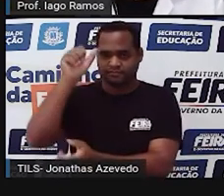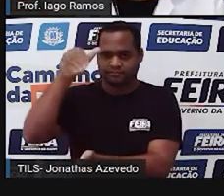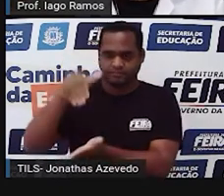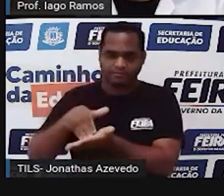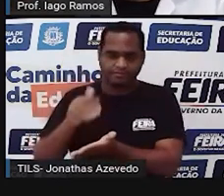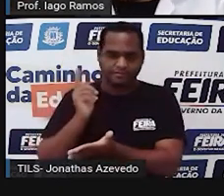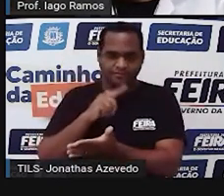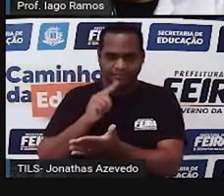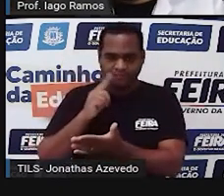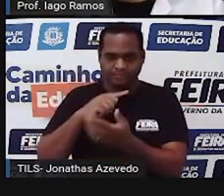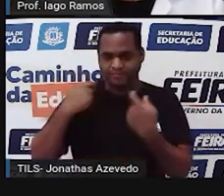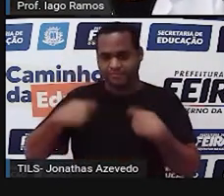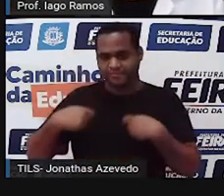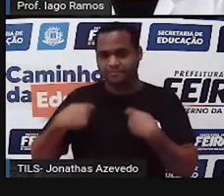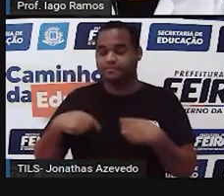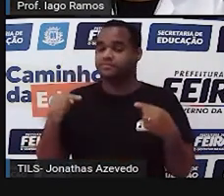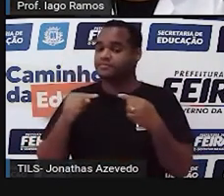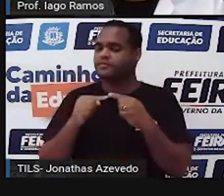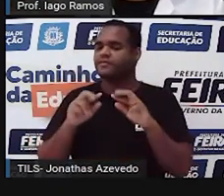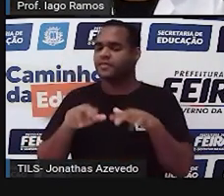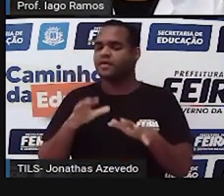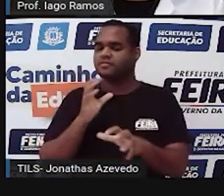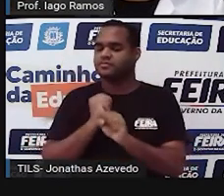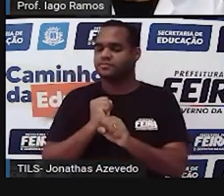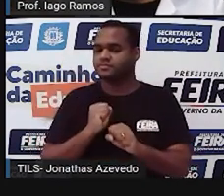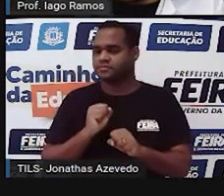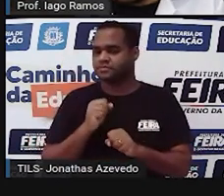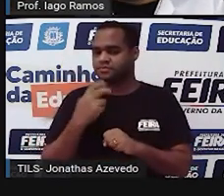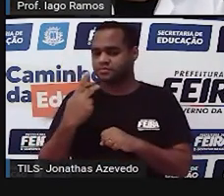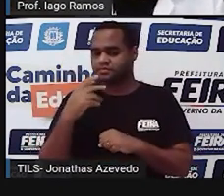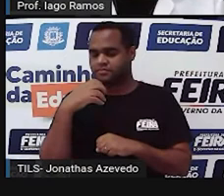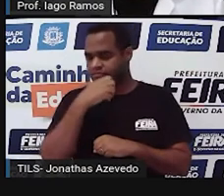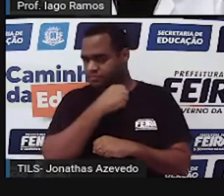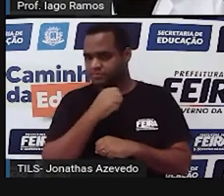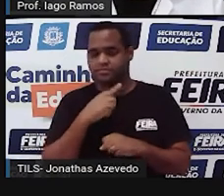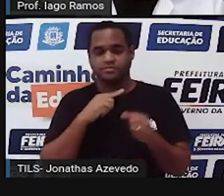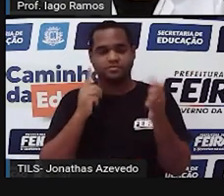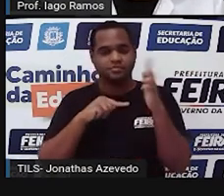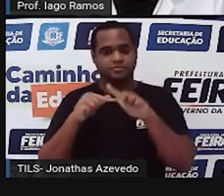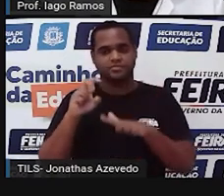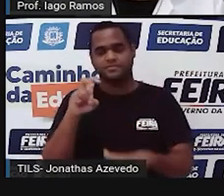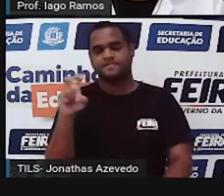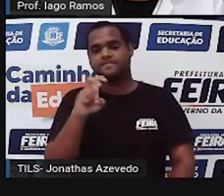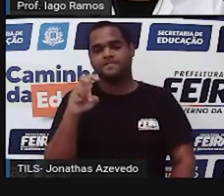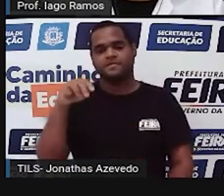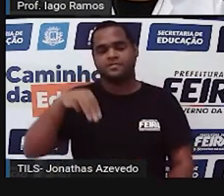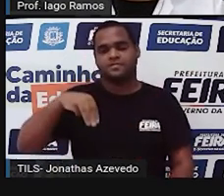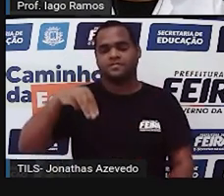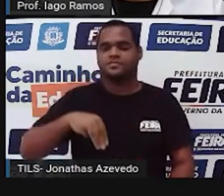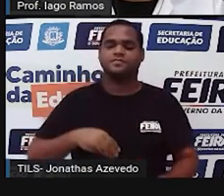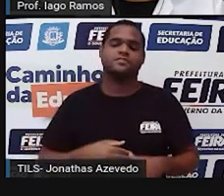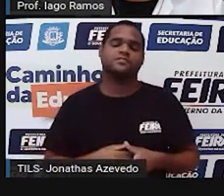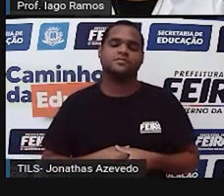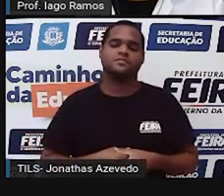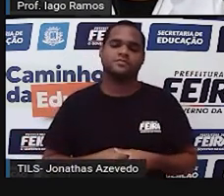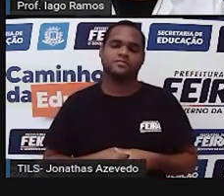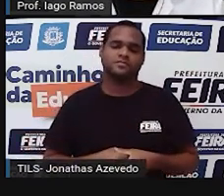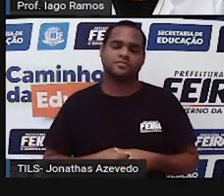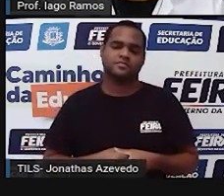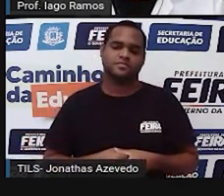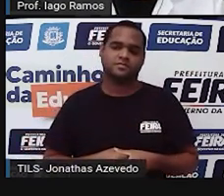porque tem que dar uma volta você vai correr mais 55 metros